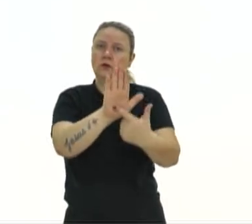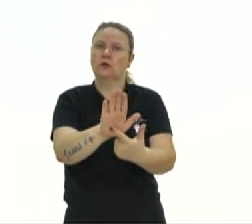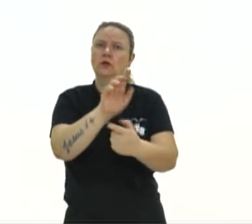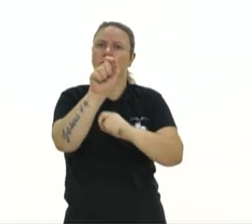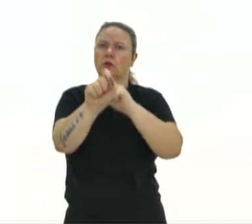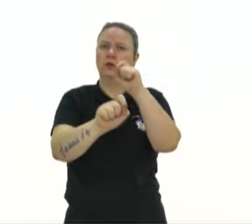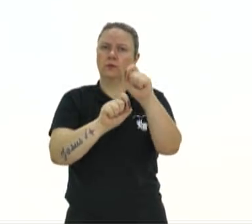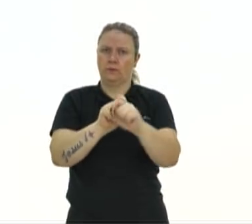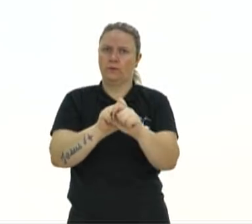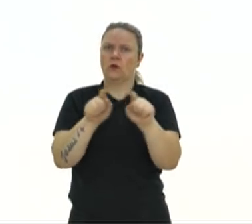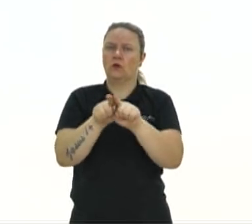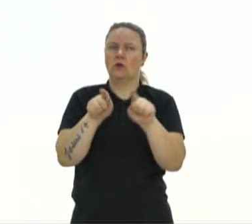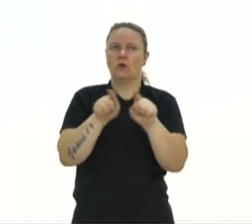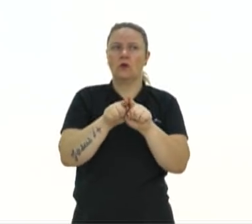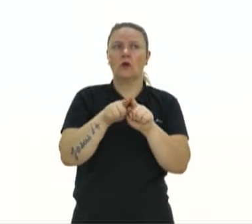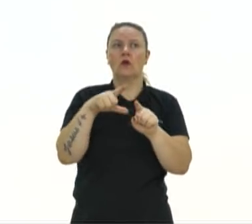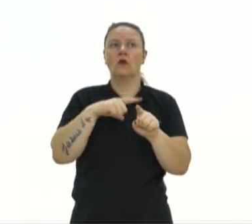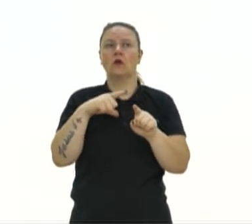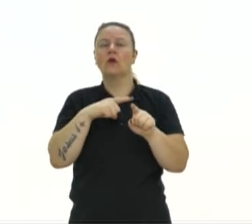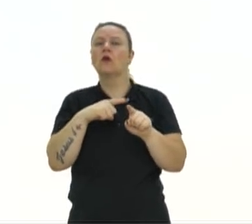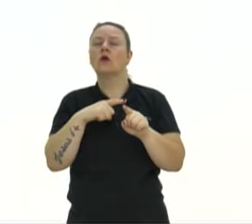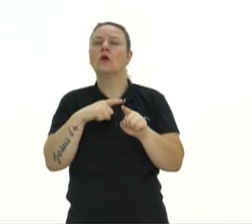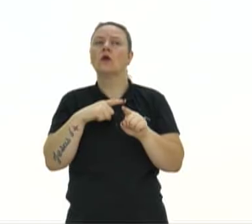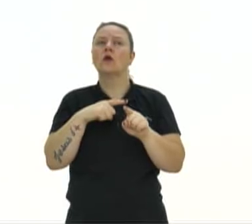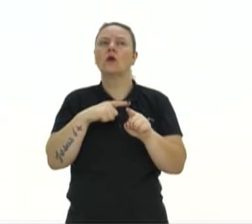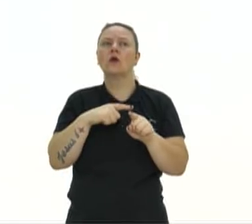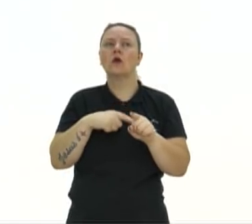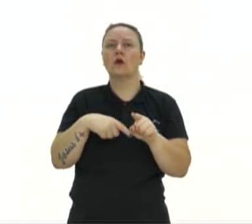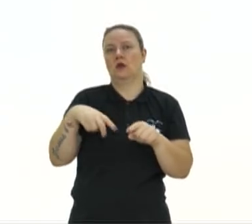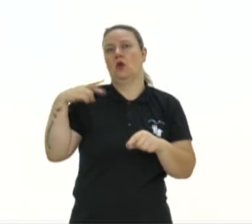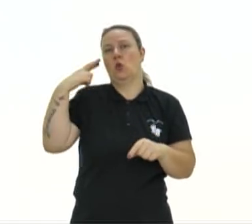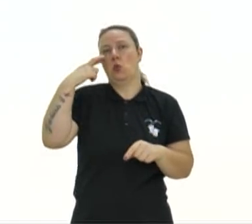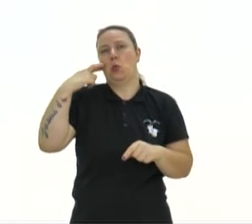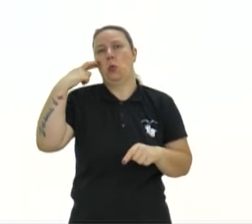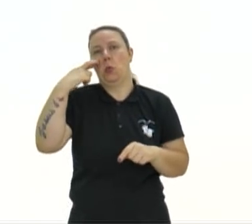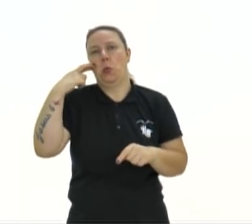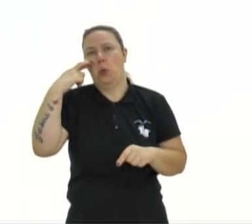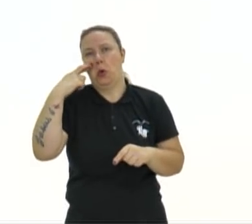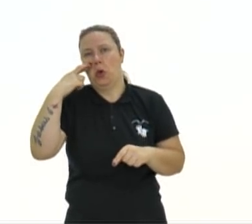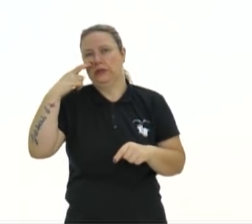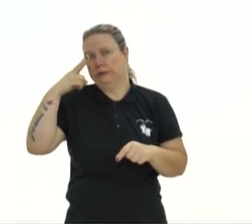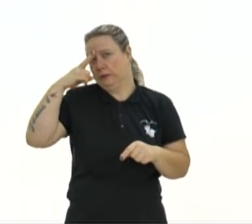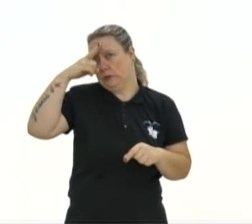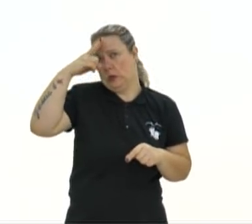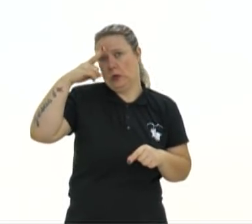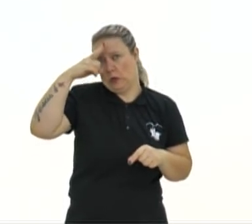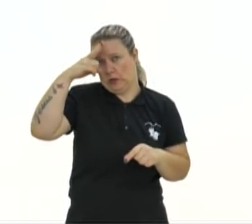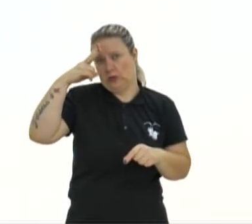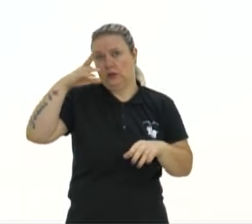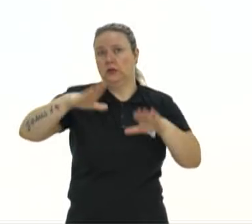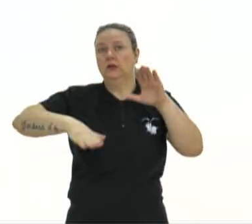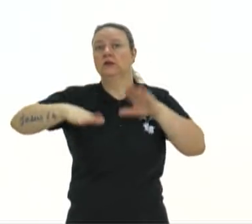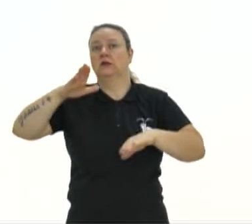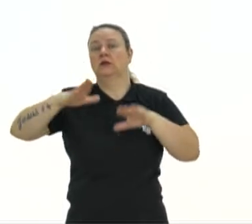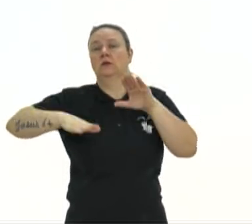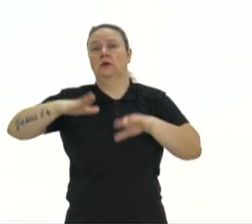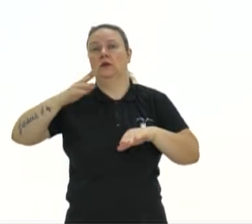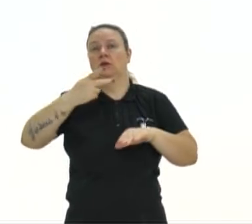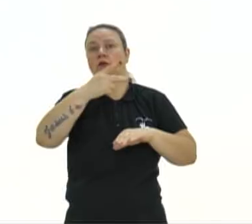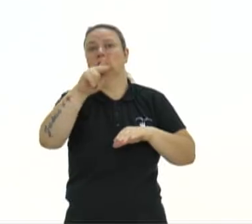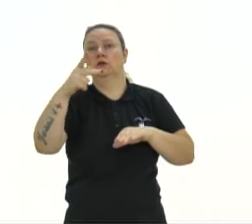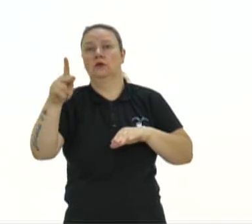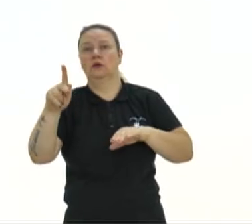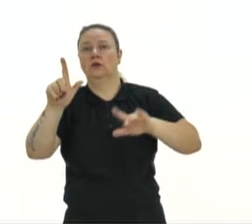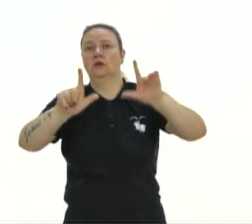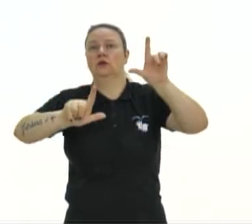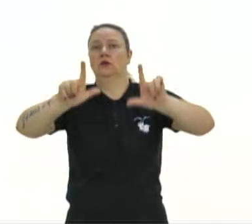notícia. E na sequência, nós temos a cor rosa, né? Ou vermelha, dependendo aí do que, como você